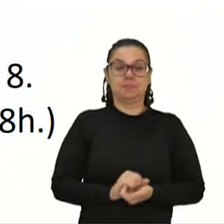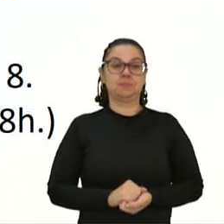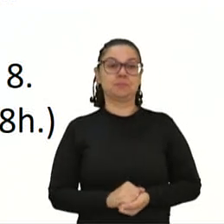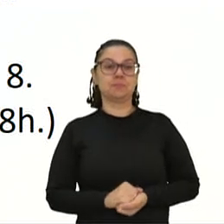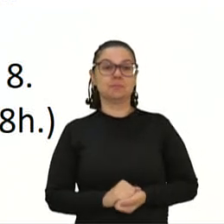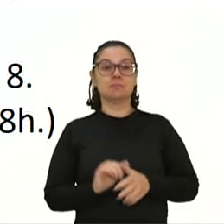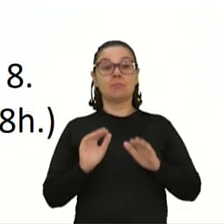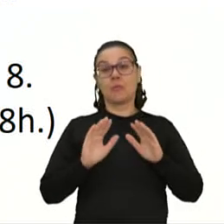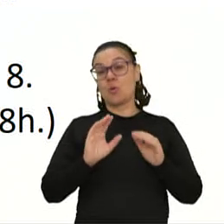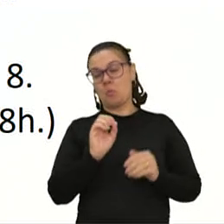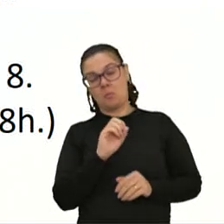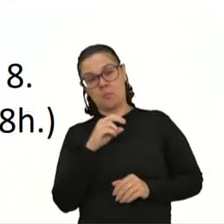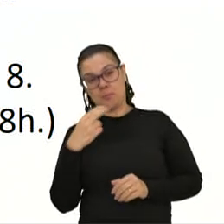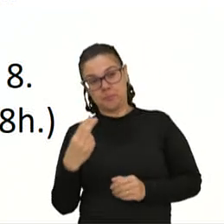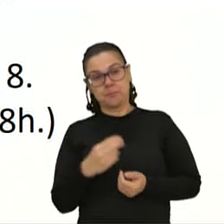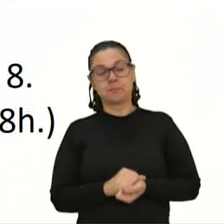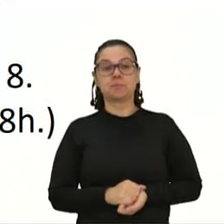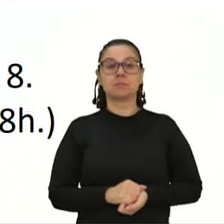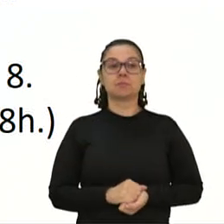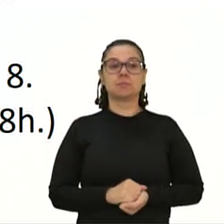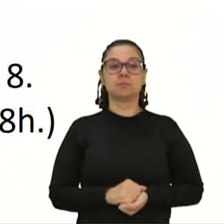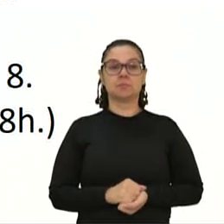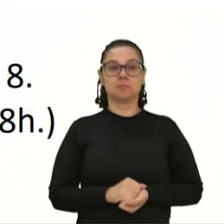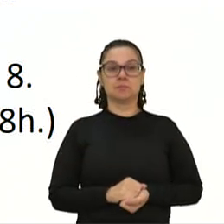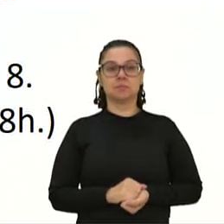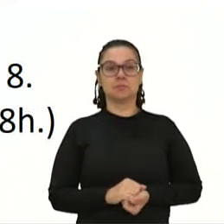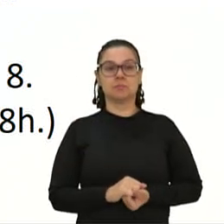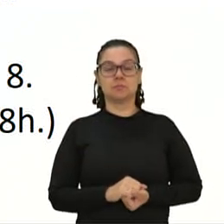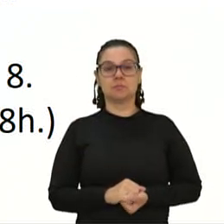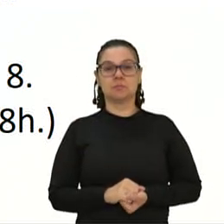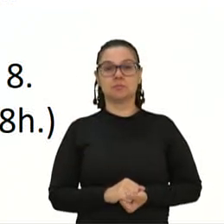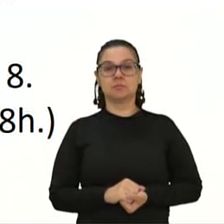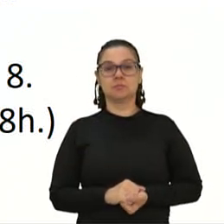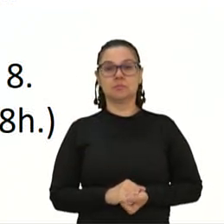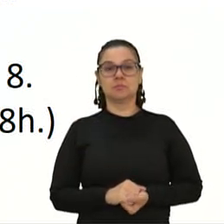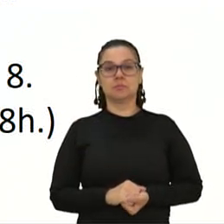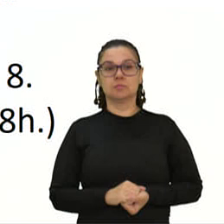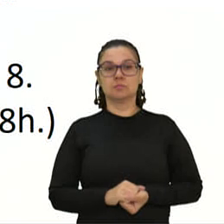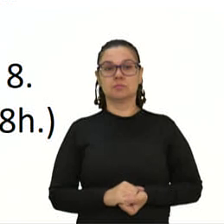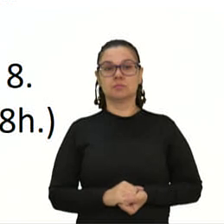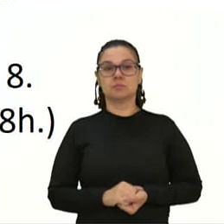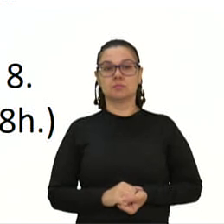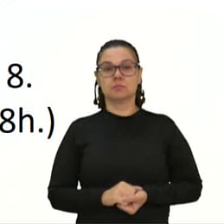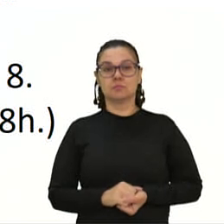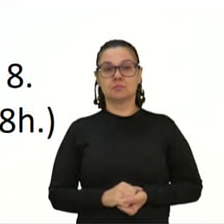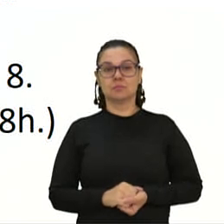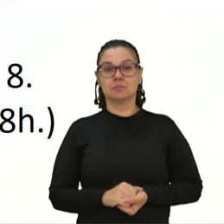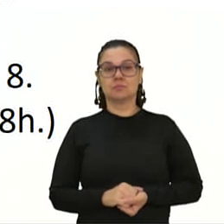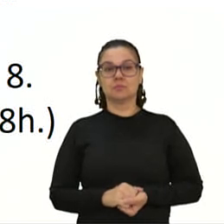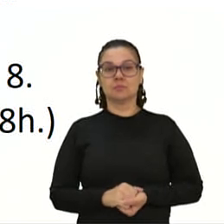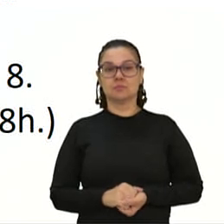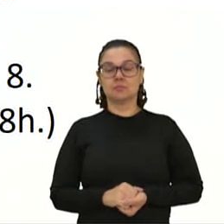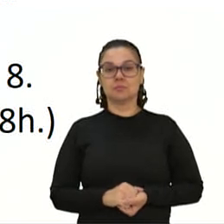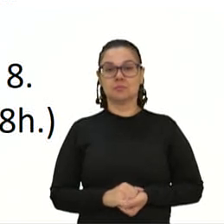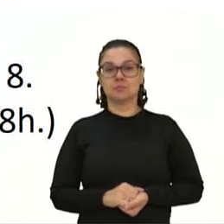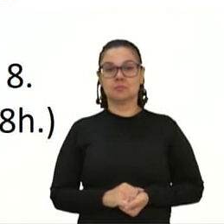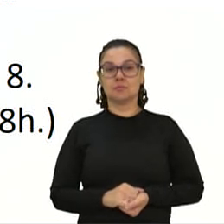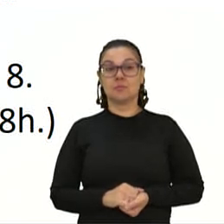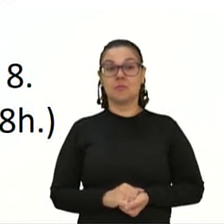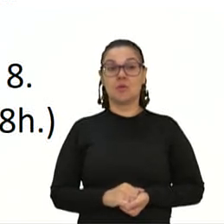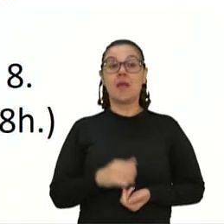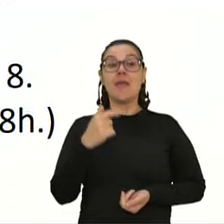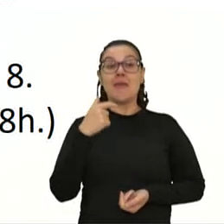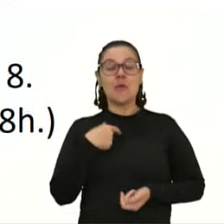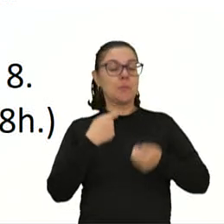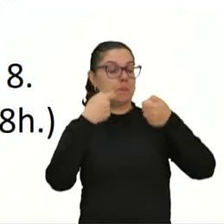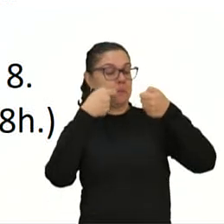escola. Ou então, o outro exemplo. I will have to get up early tomorrow. The exam is at 8.